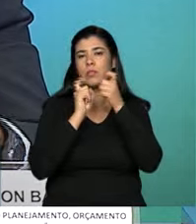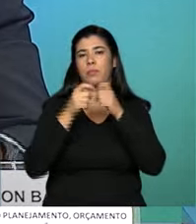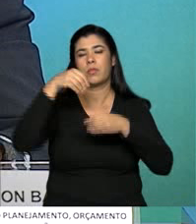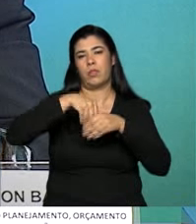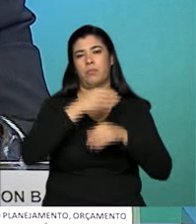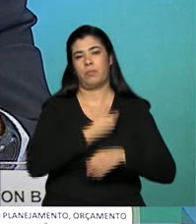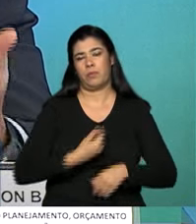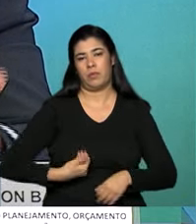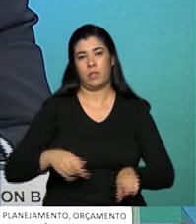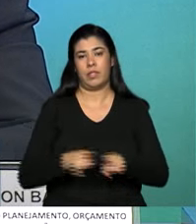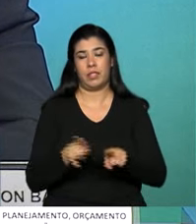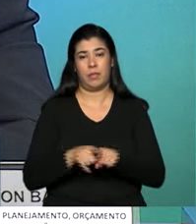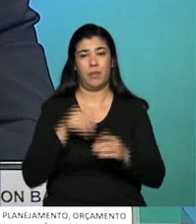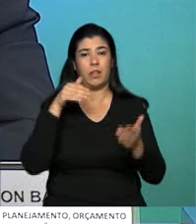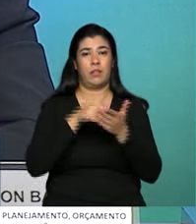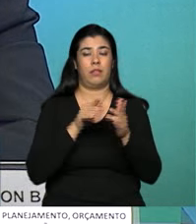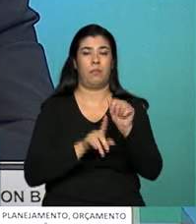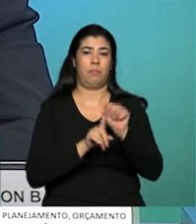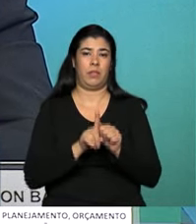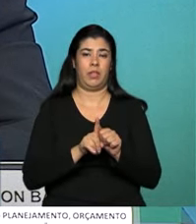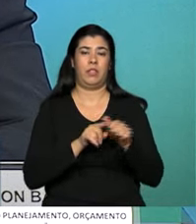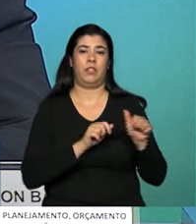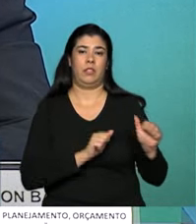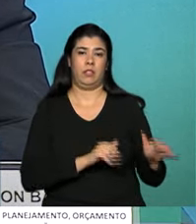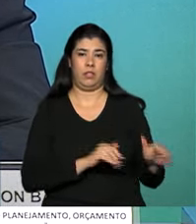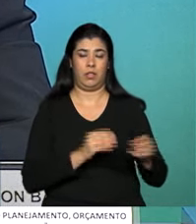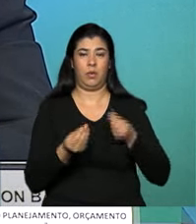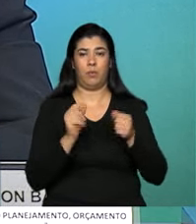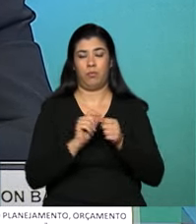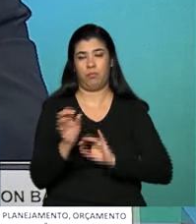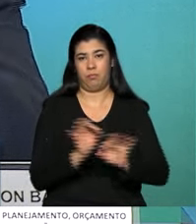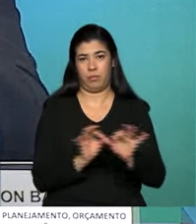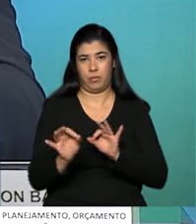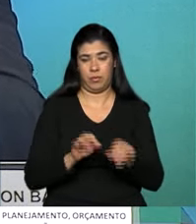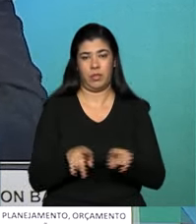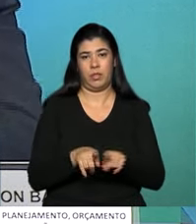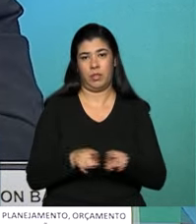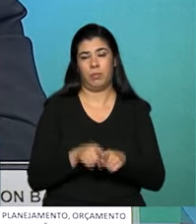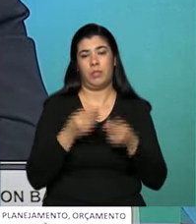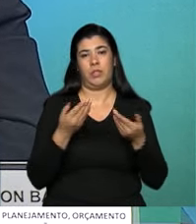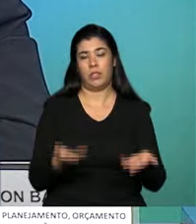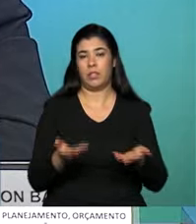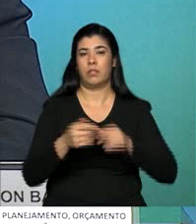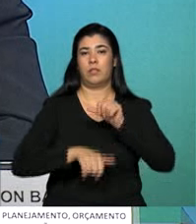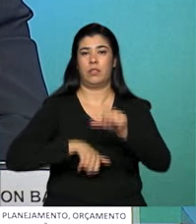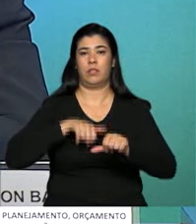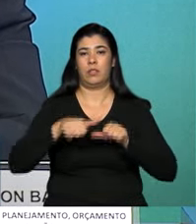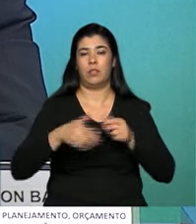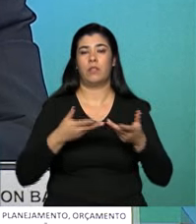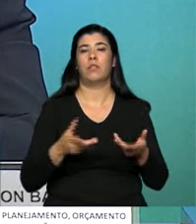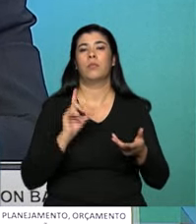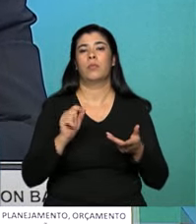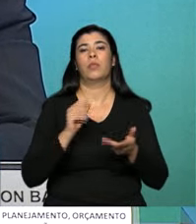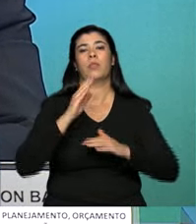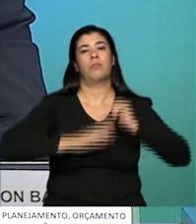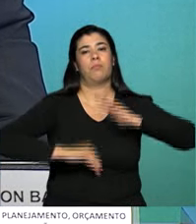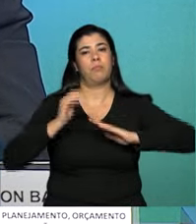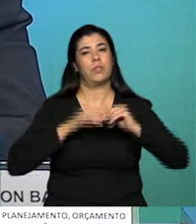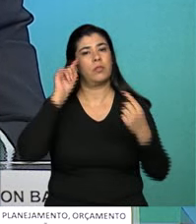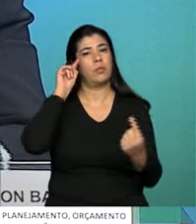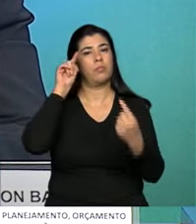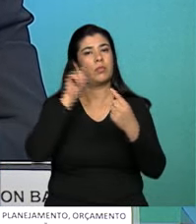então agora de construído até o final de setembro E isso se vai se traduzir iniciativas